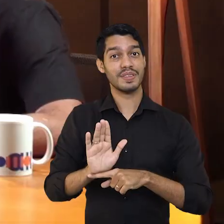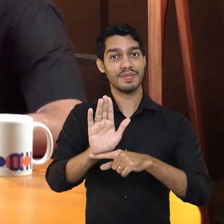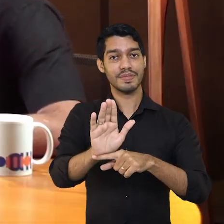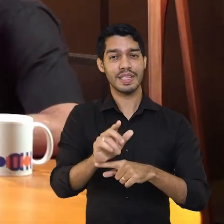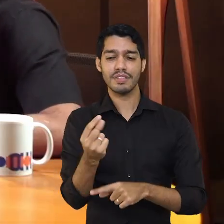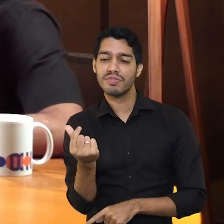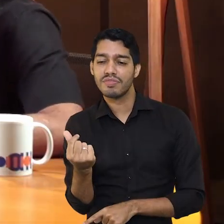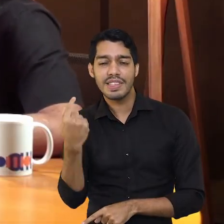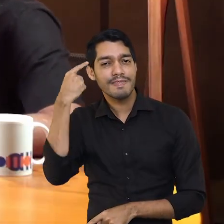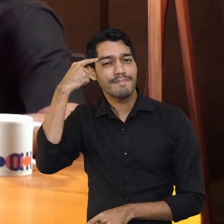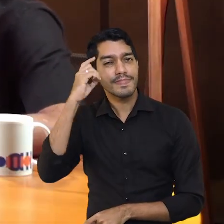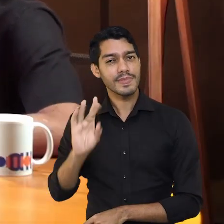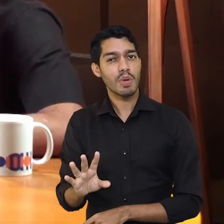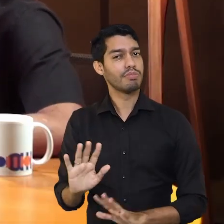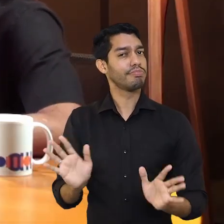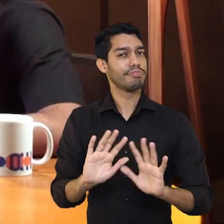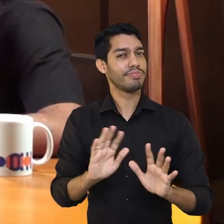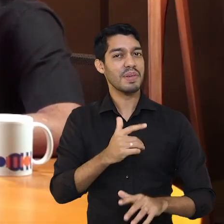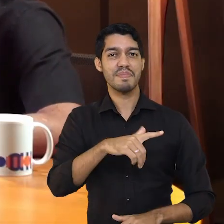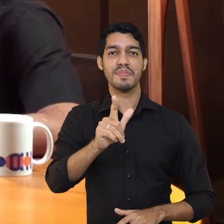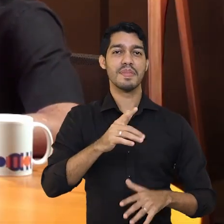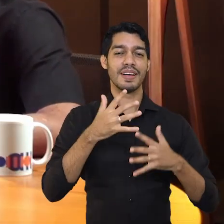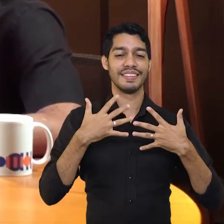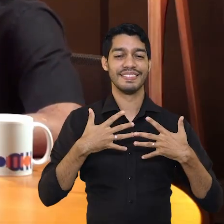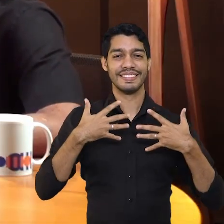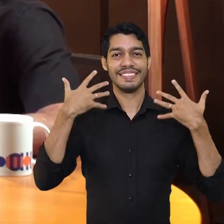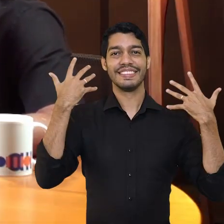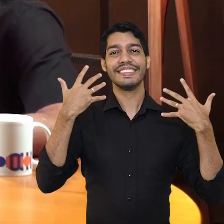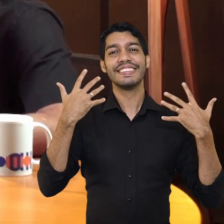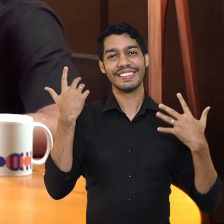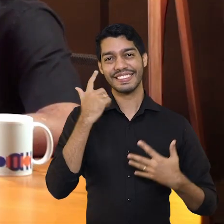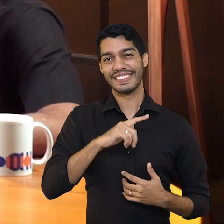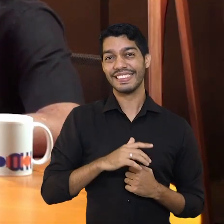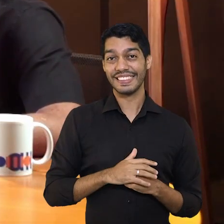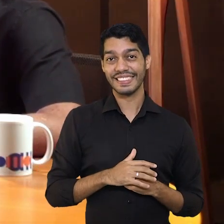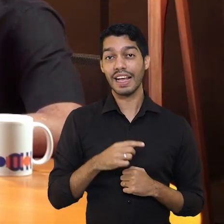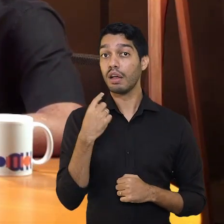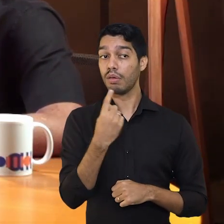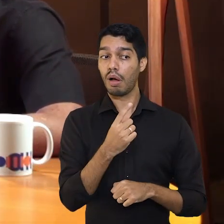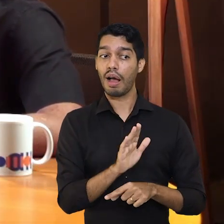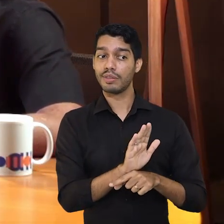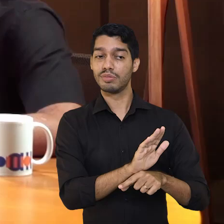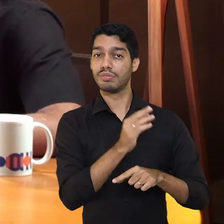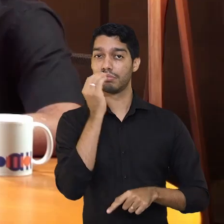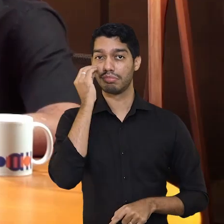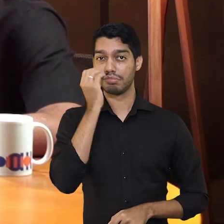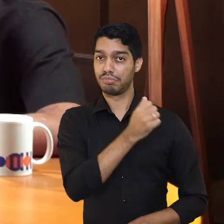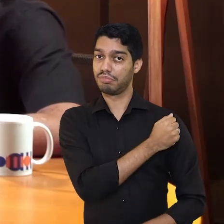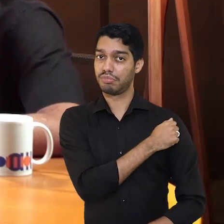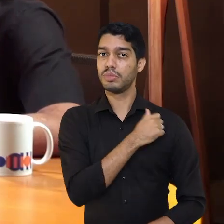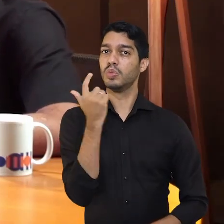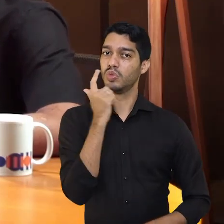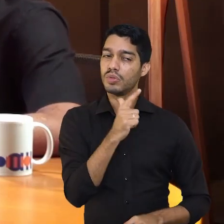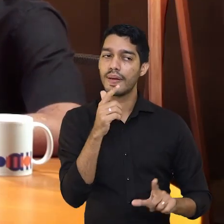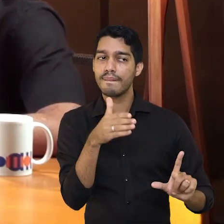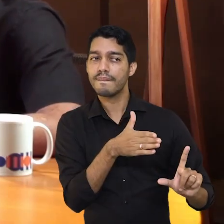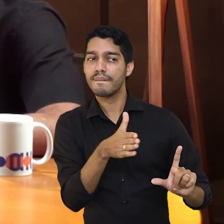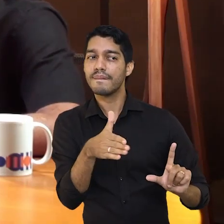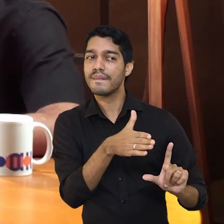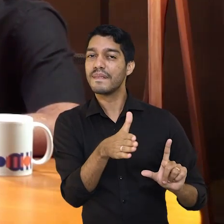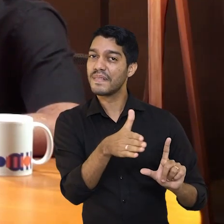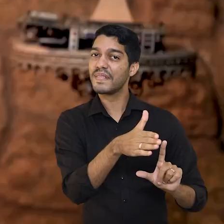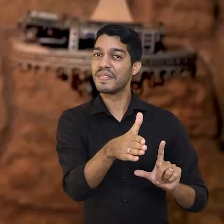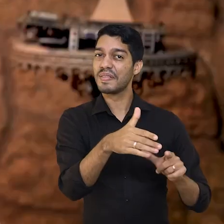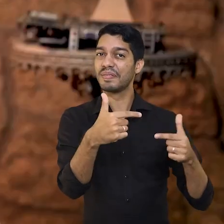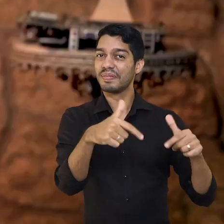além de te dar dinheiro, mas também te traga muito contento e muita alegria, sabe? Então a gente tenta ajudar os nossos alunos a trilhar esse percurso